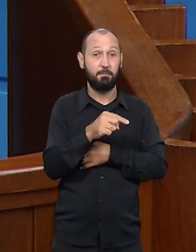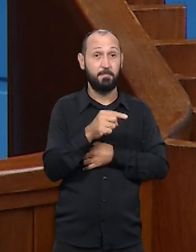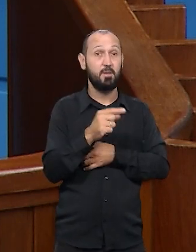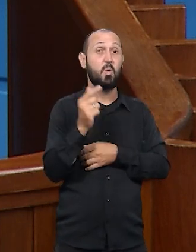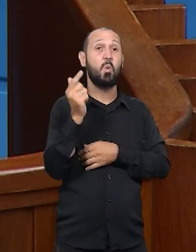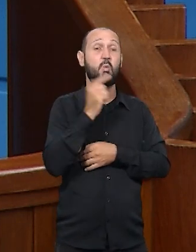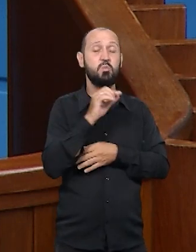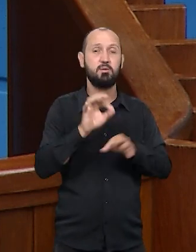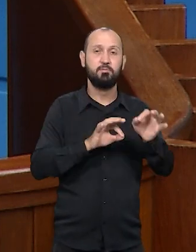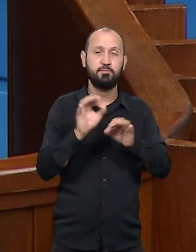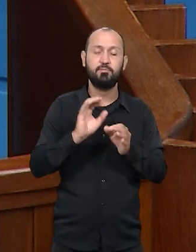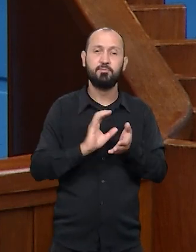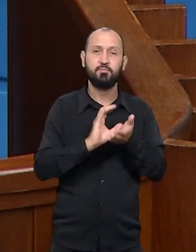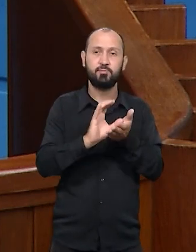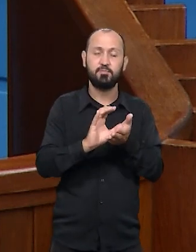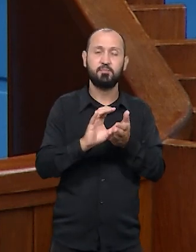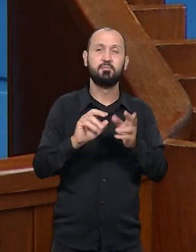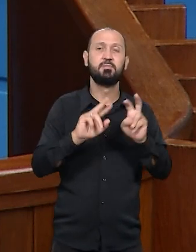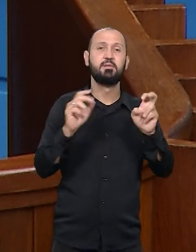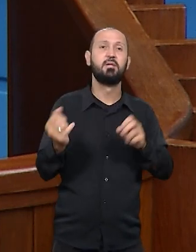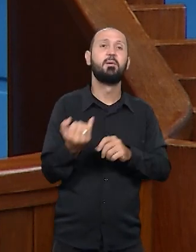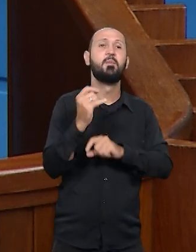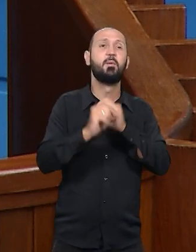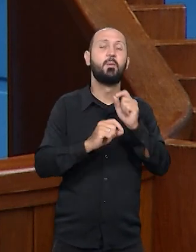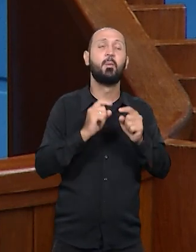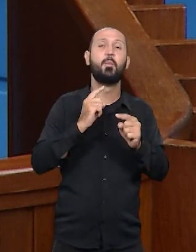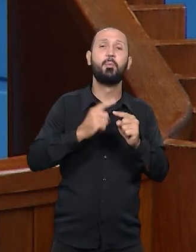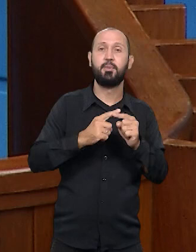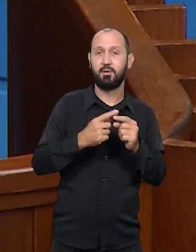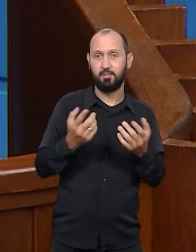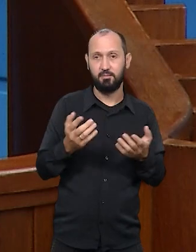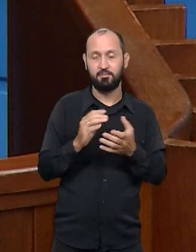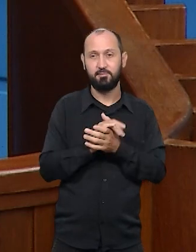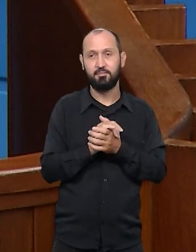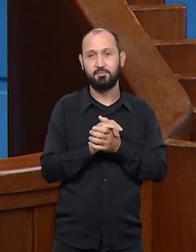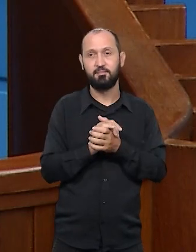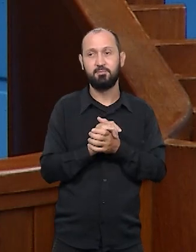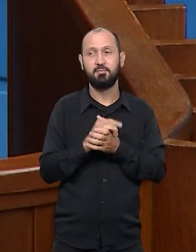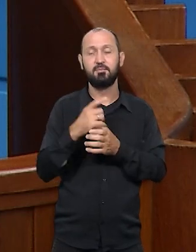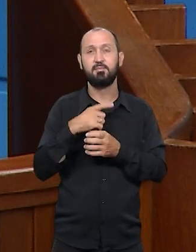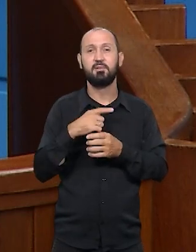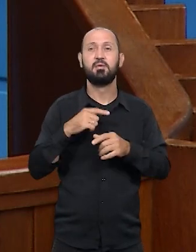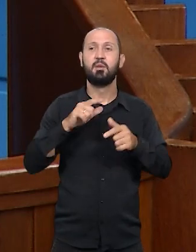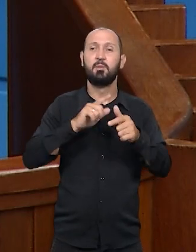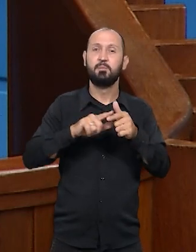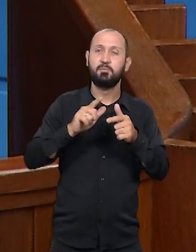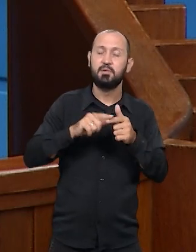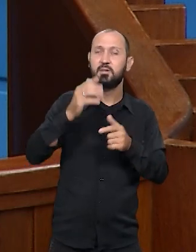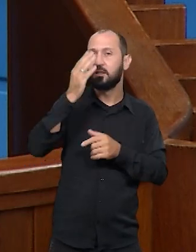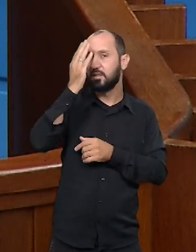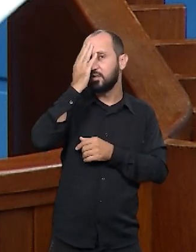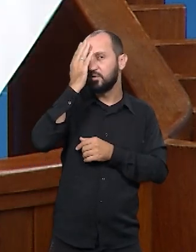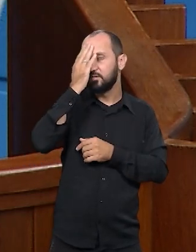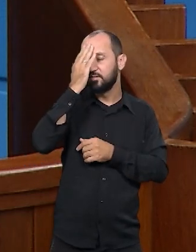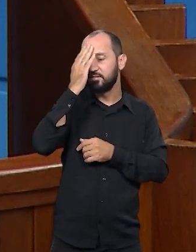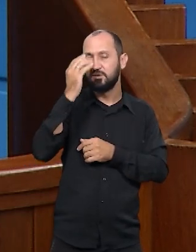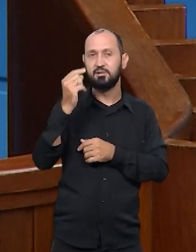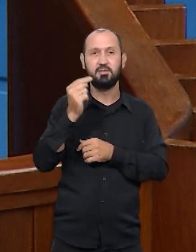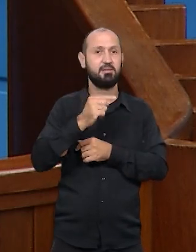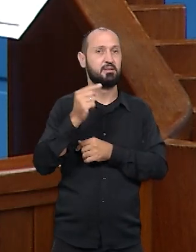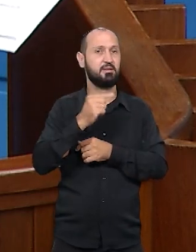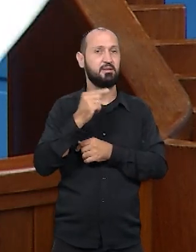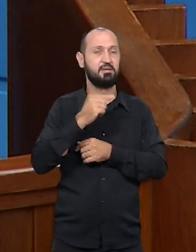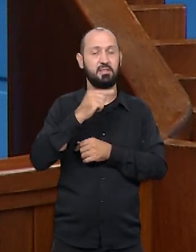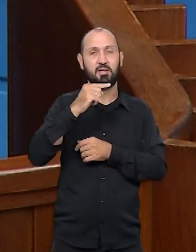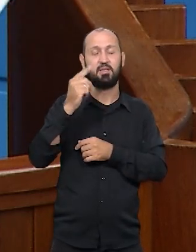de 50 mil reais para eles investirem nessa área que será fundamental já que lamentavelmente a questão